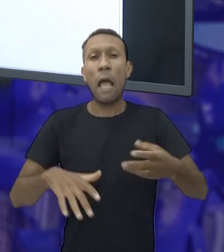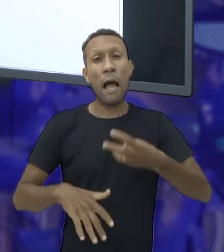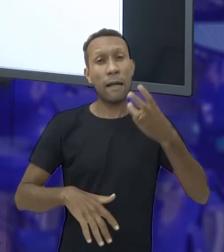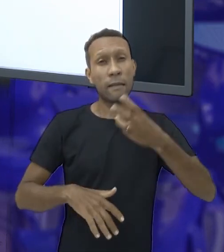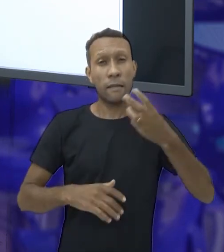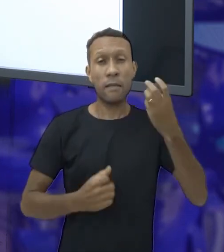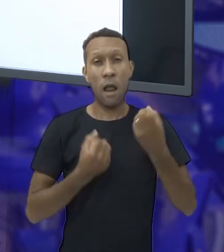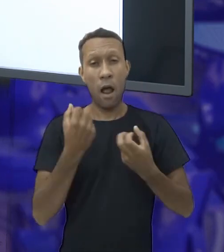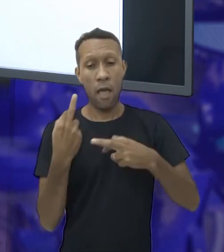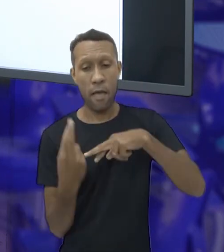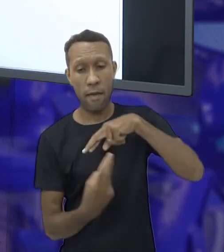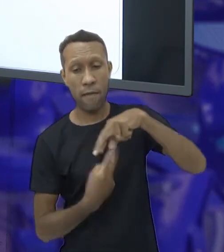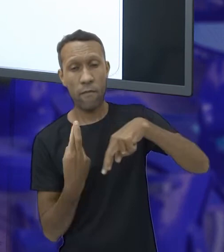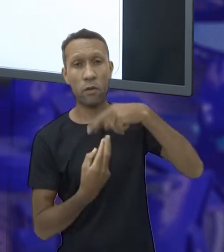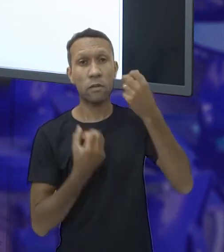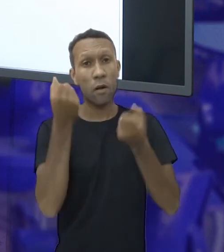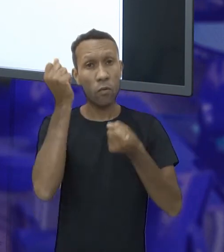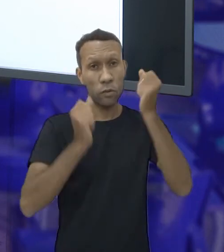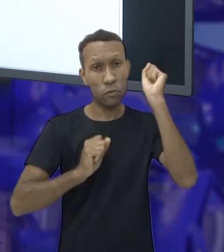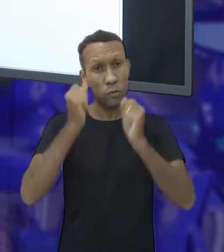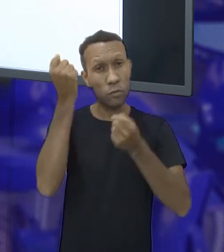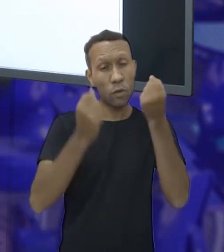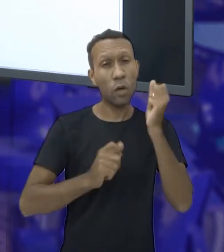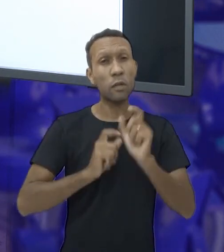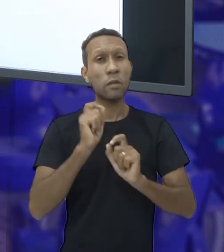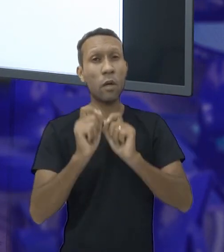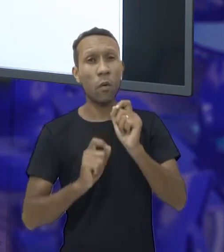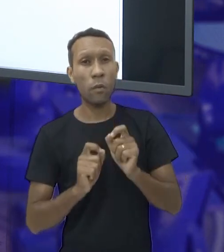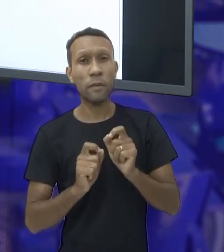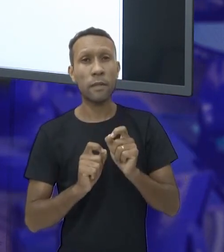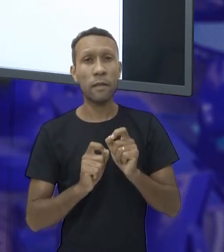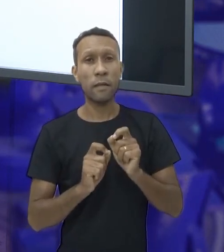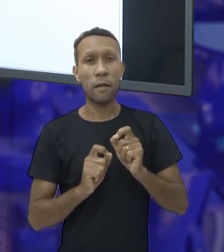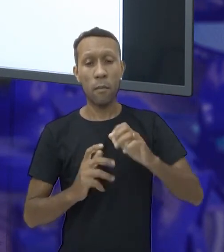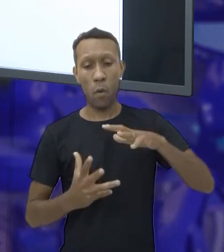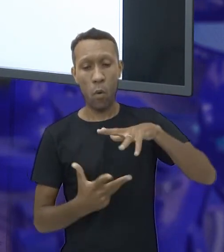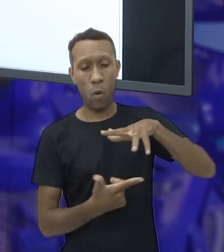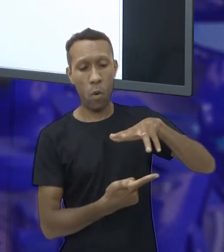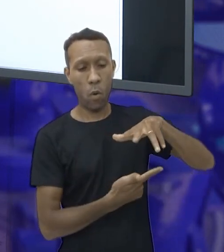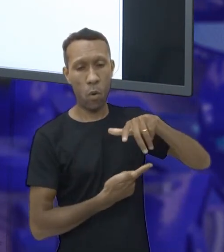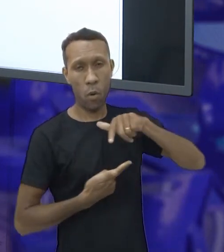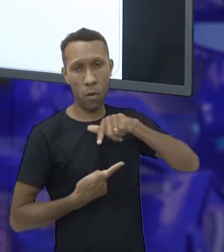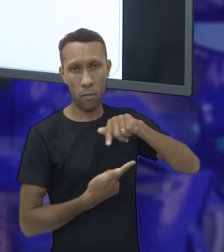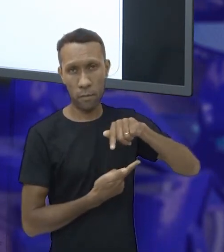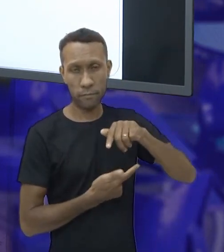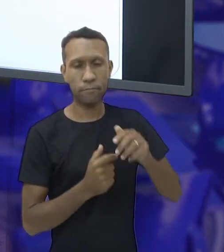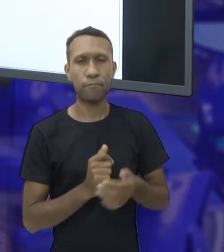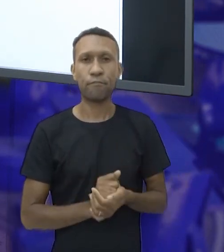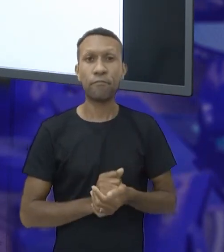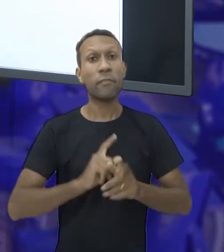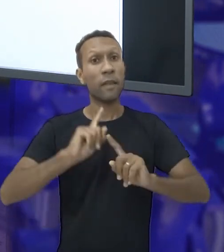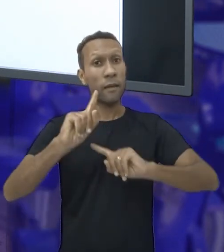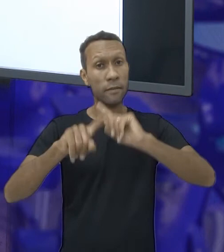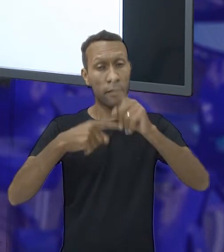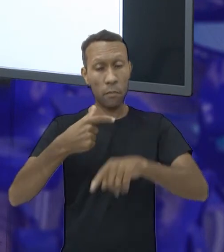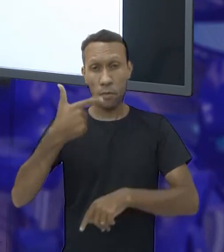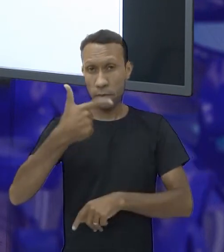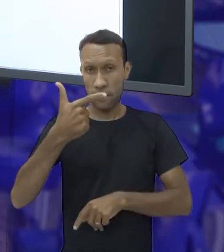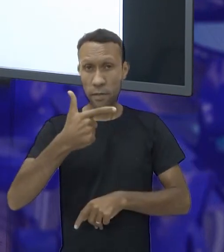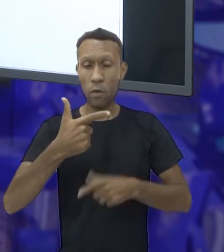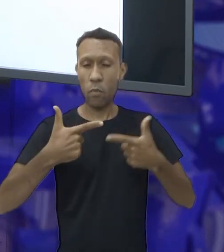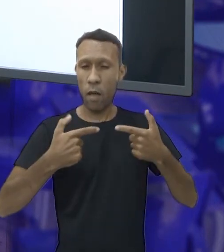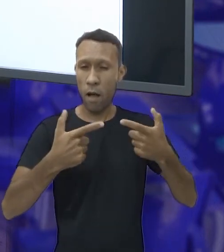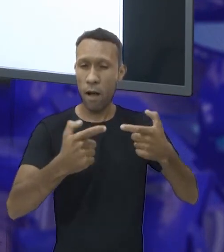terceira revolução industrial, ela fez com que o capital se tornasse global. Por exemplo, após a Segunda Guerra Mundial,